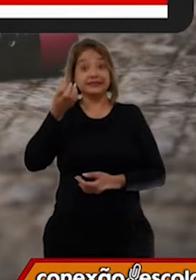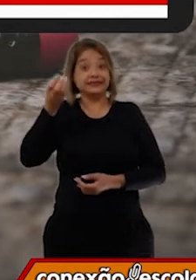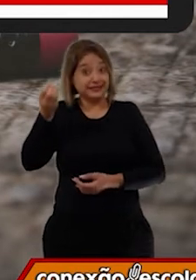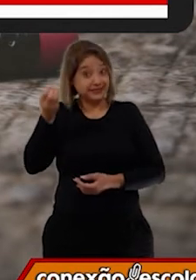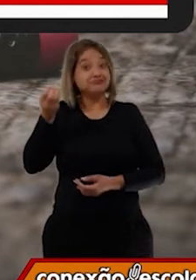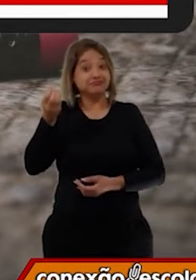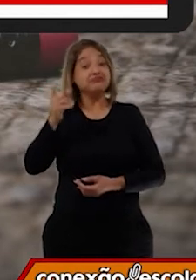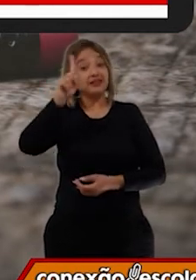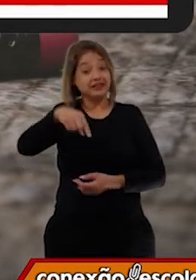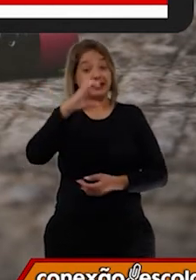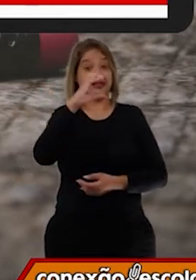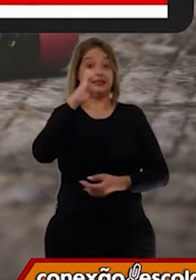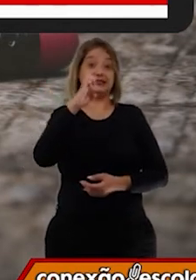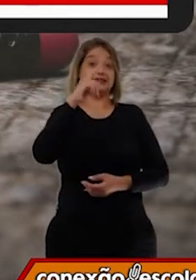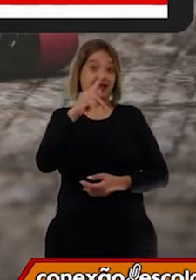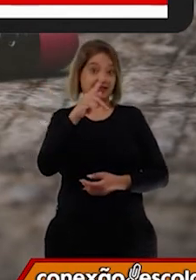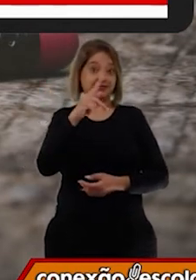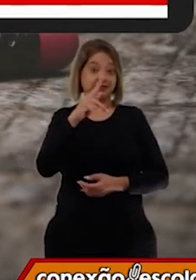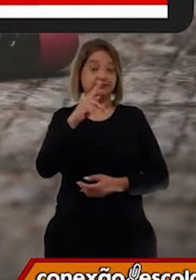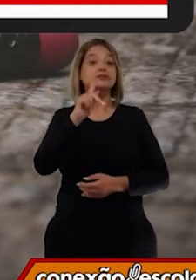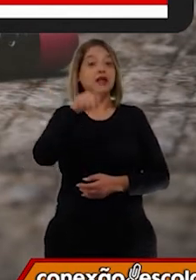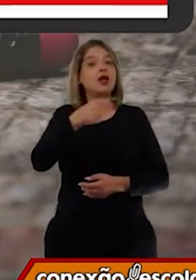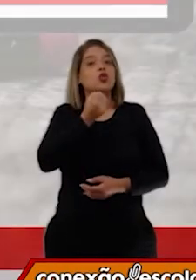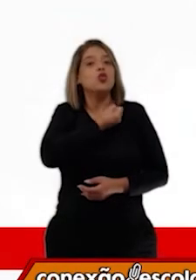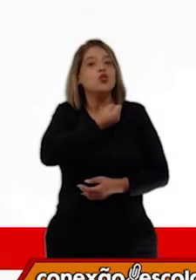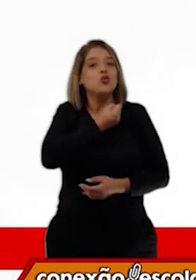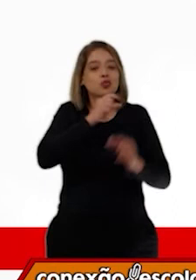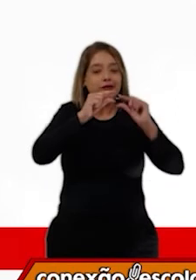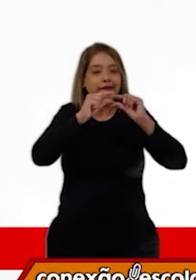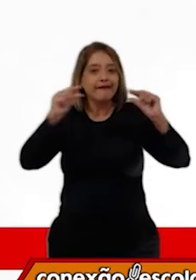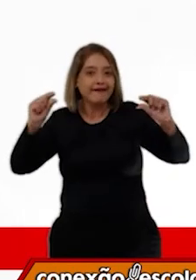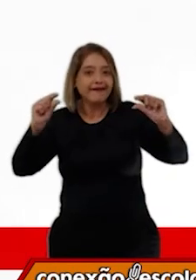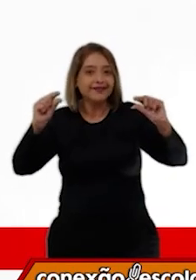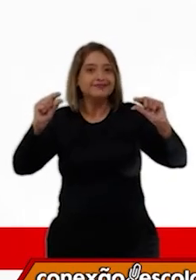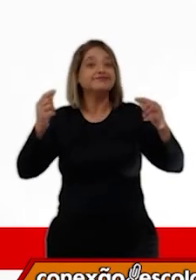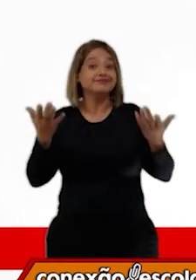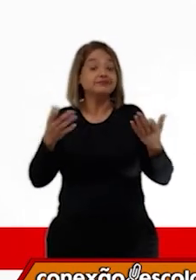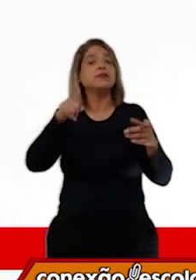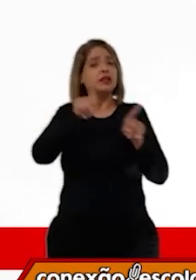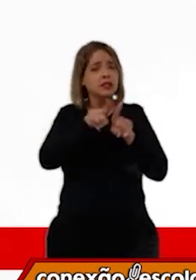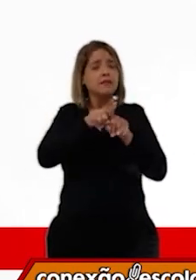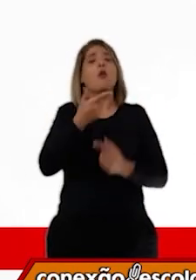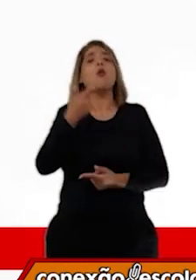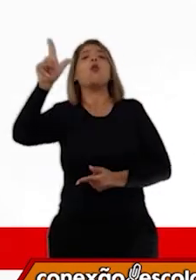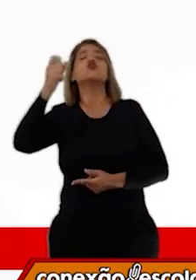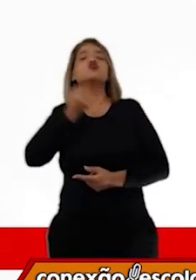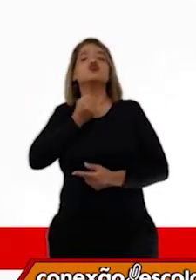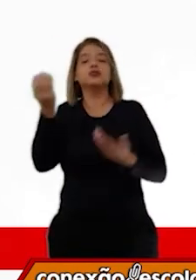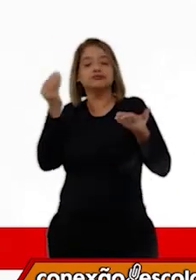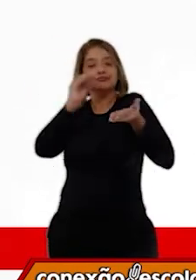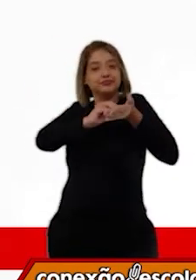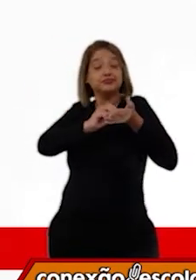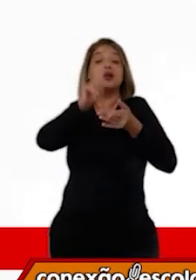74.823.460. Esse é o CEP, mas eu uso números a mais também nessa carta. Às vezes a